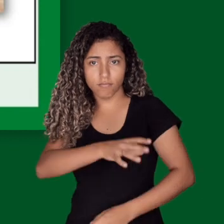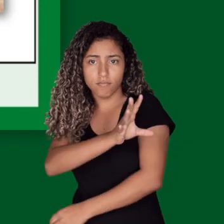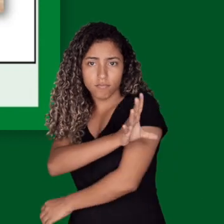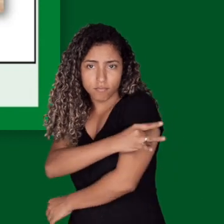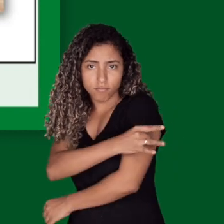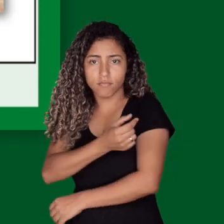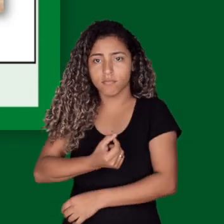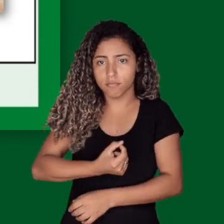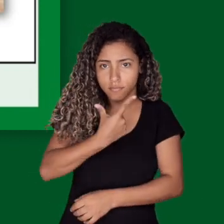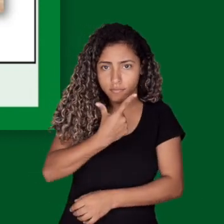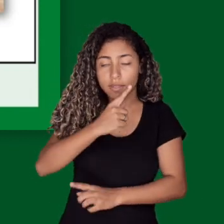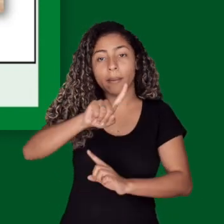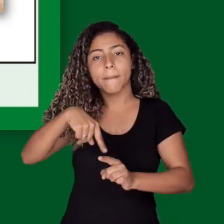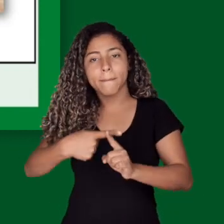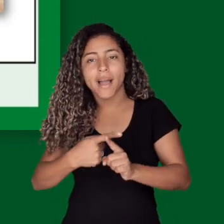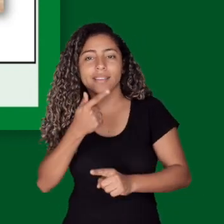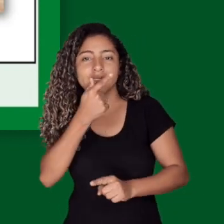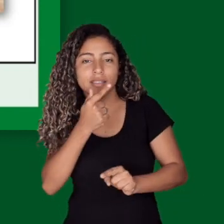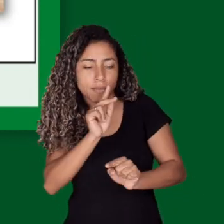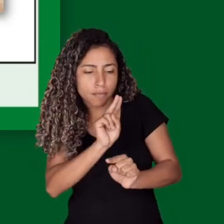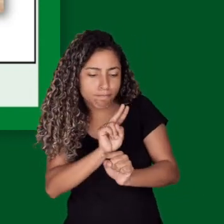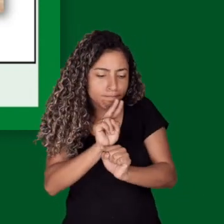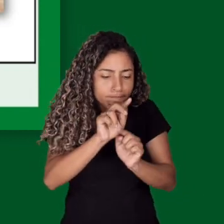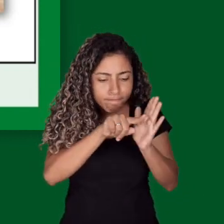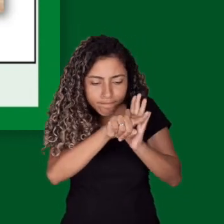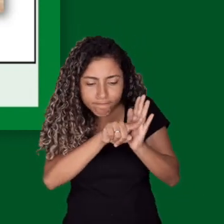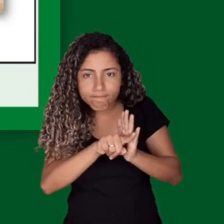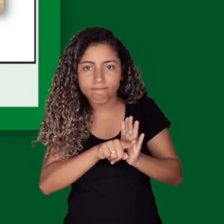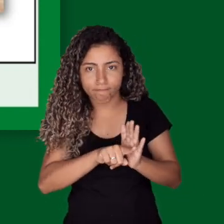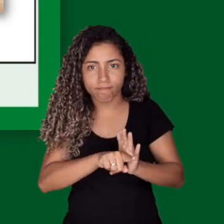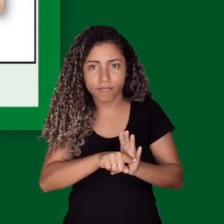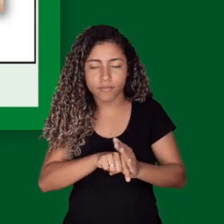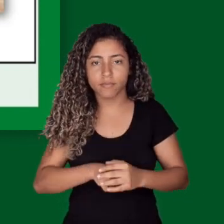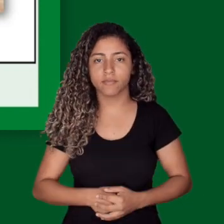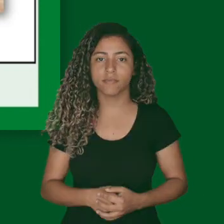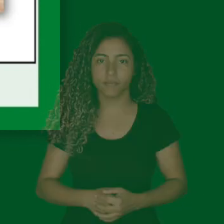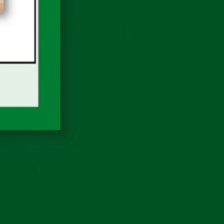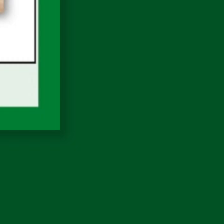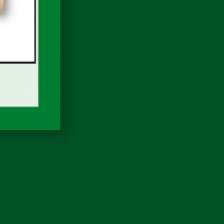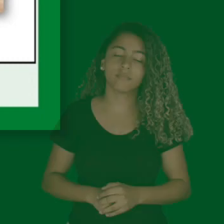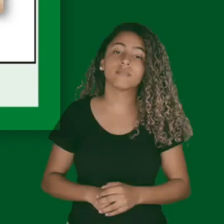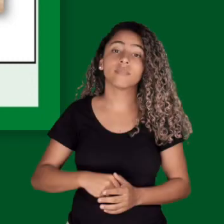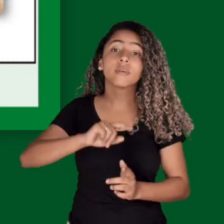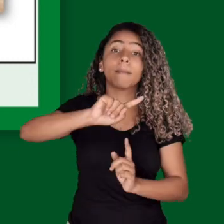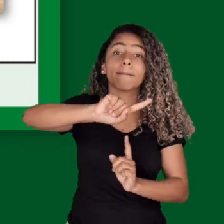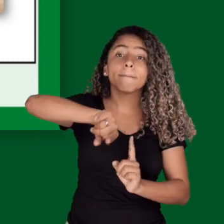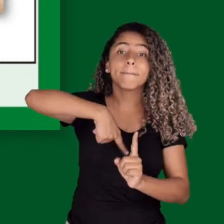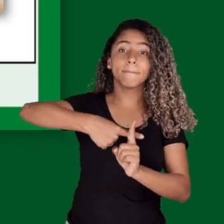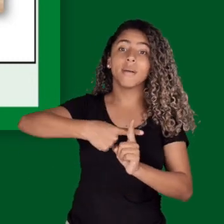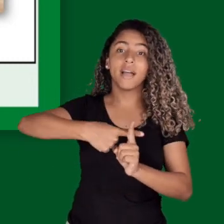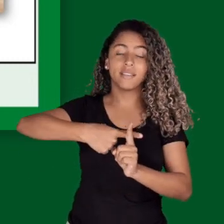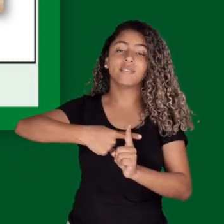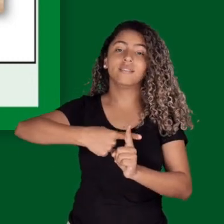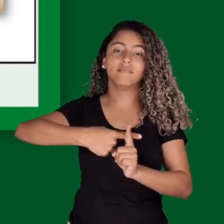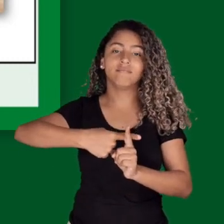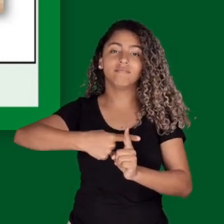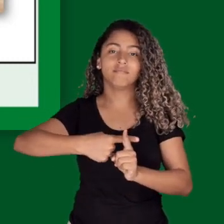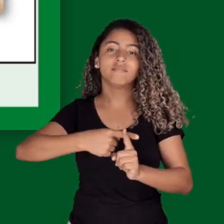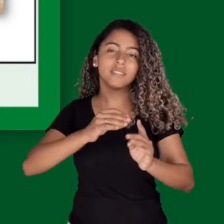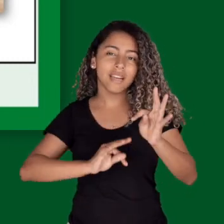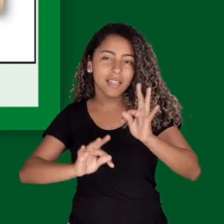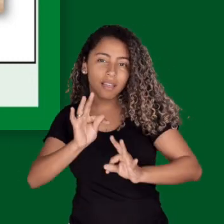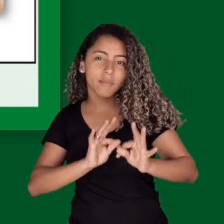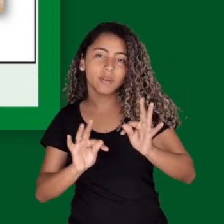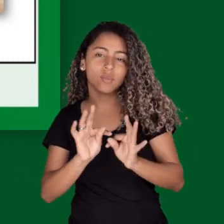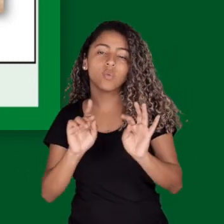insulina associado à monitorização da glicemia. Além da insulina e da monitorização,